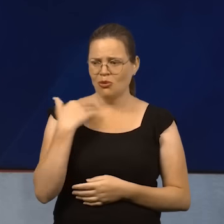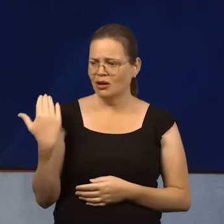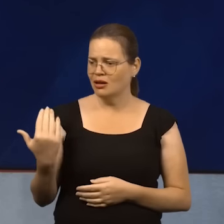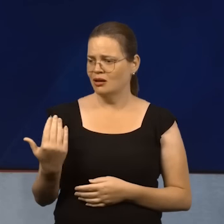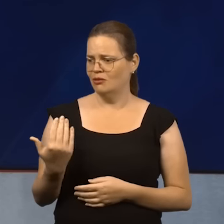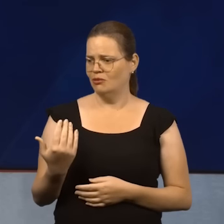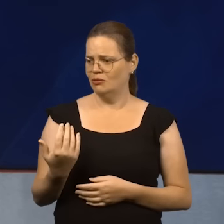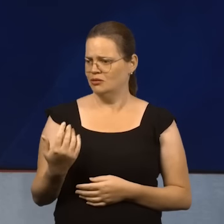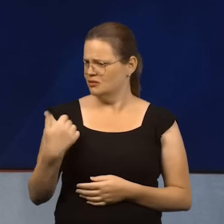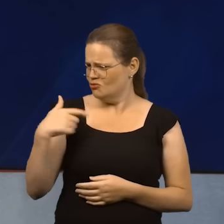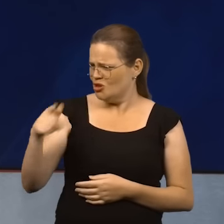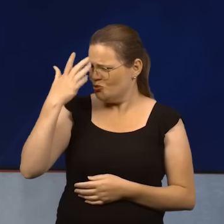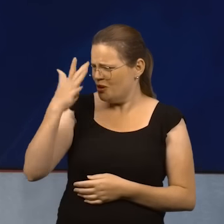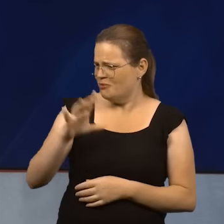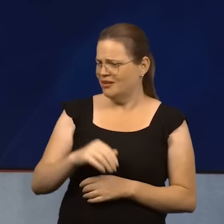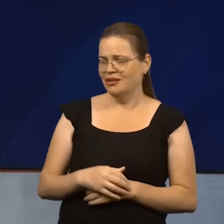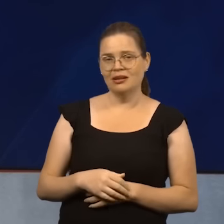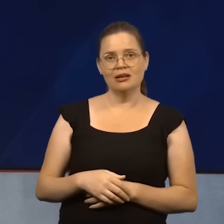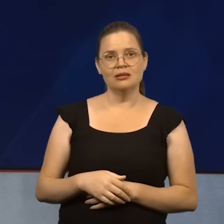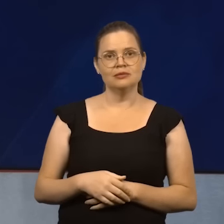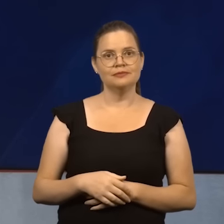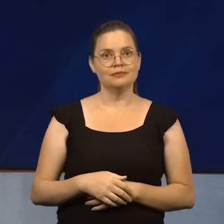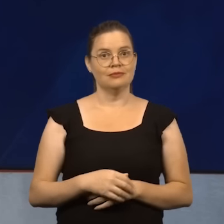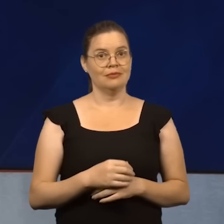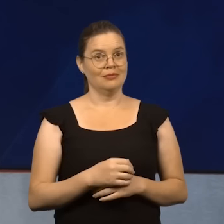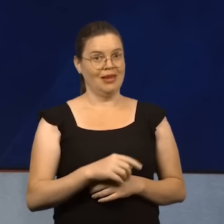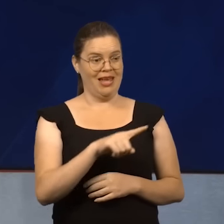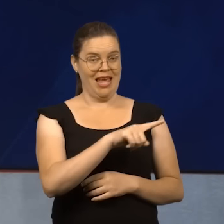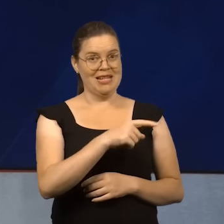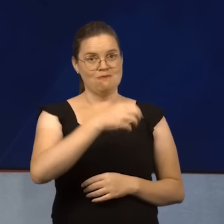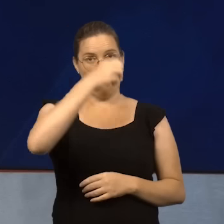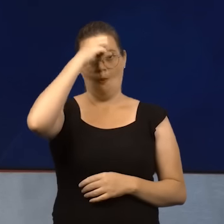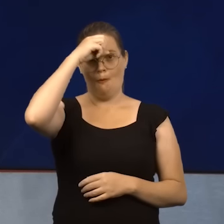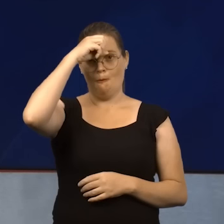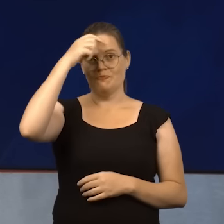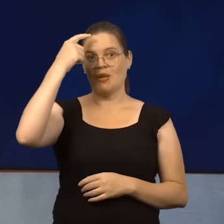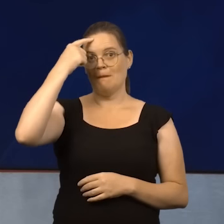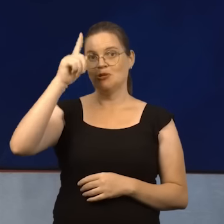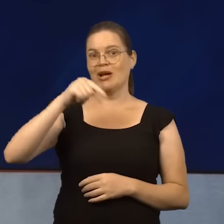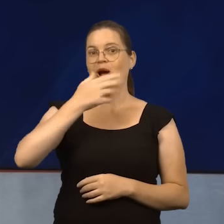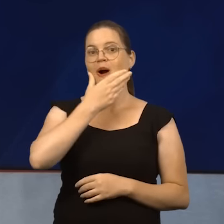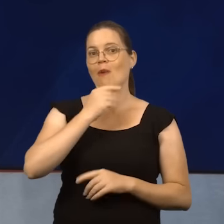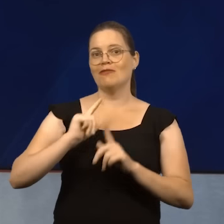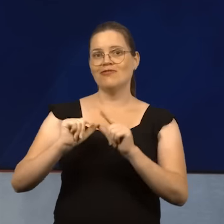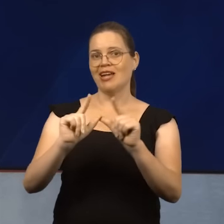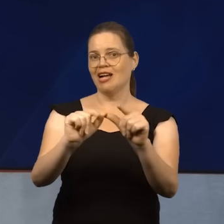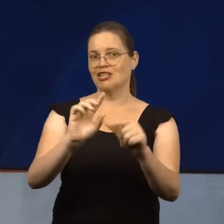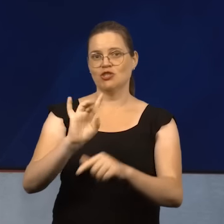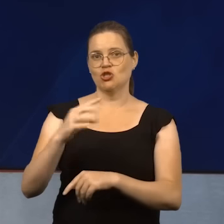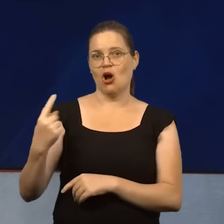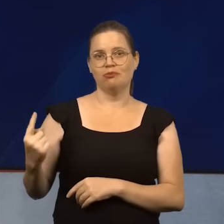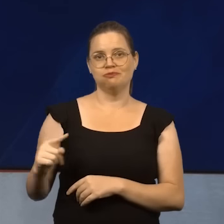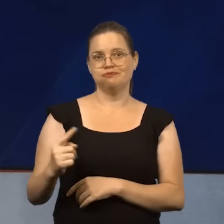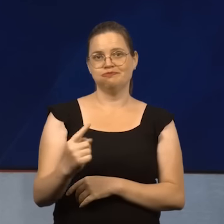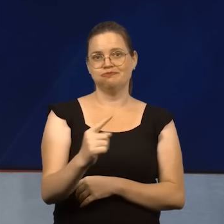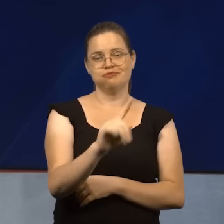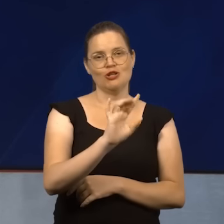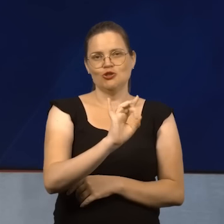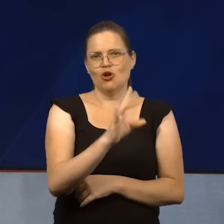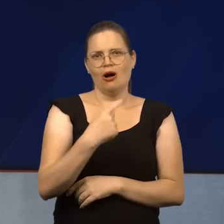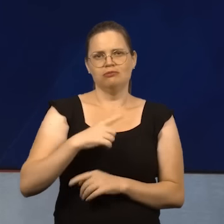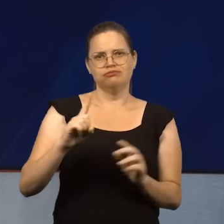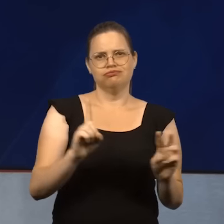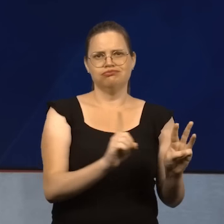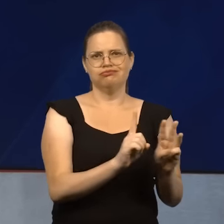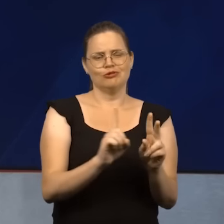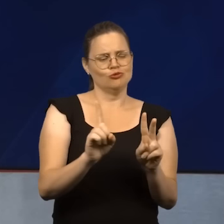Jesus, que ainda não havia se revelado a eles, eles pensavam que era um viajante, alguém que estava simplesmente passando por aquele